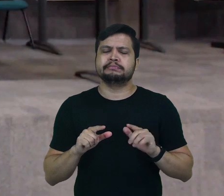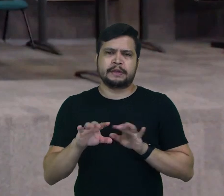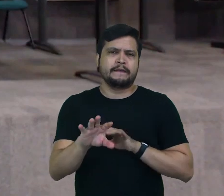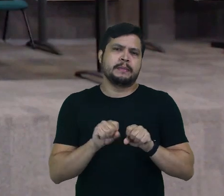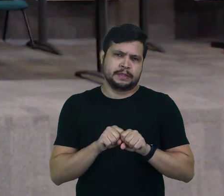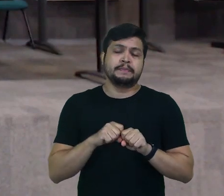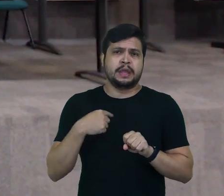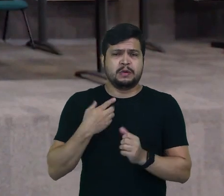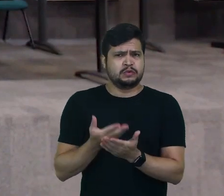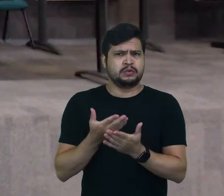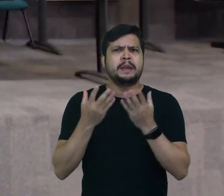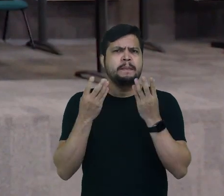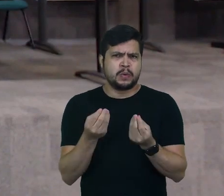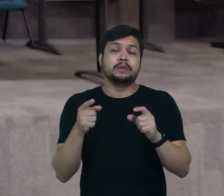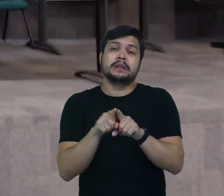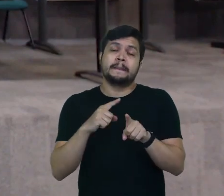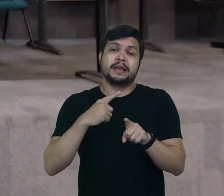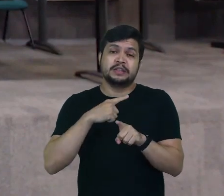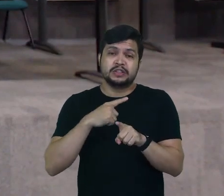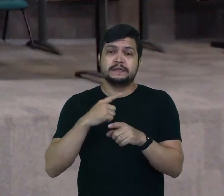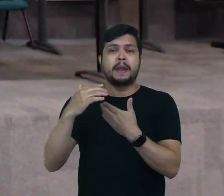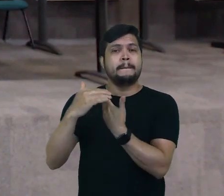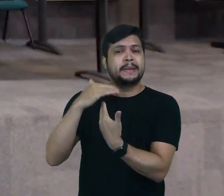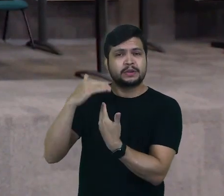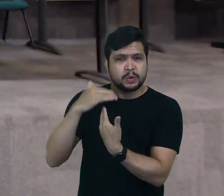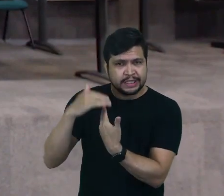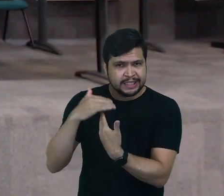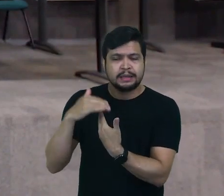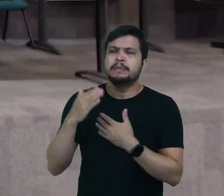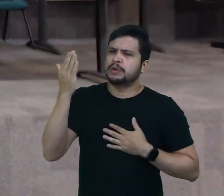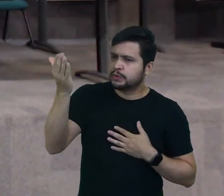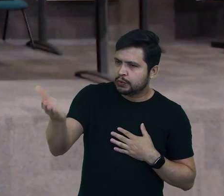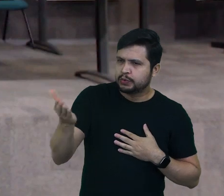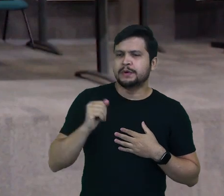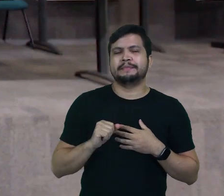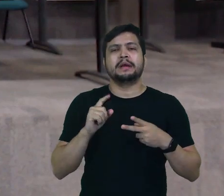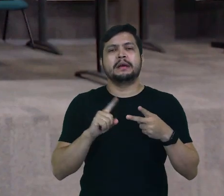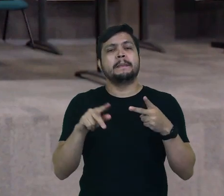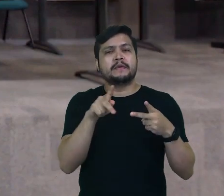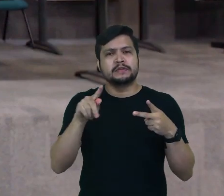estudei e eu tive a mentoria de todos vocês, sua,